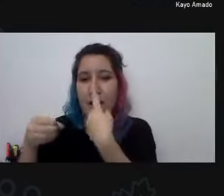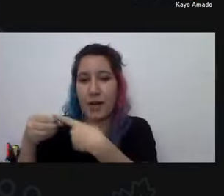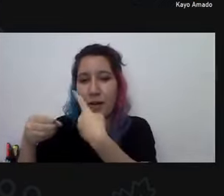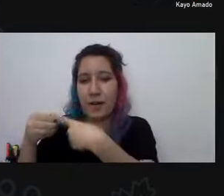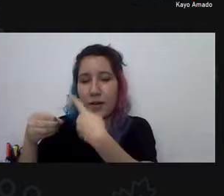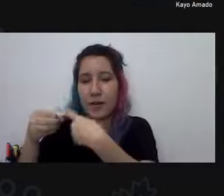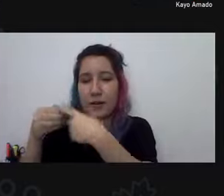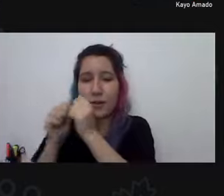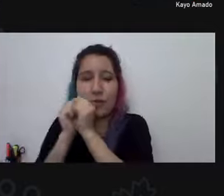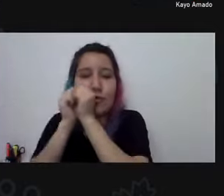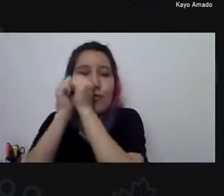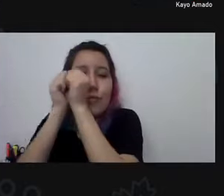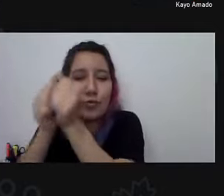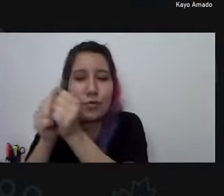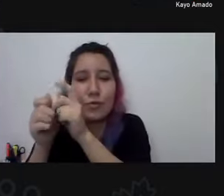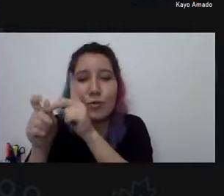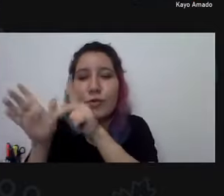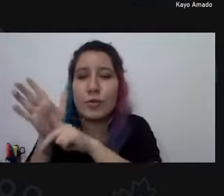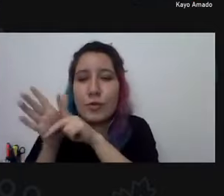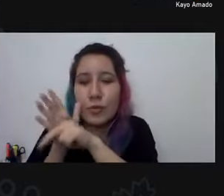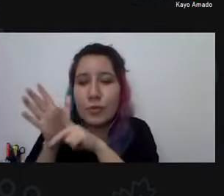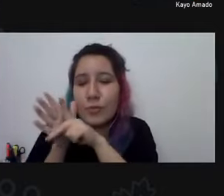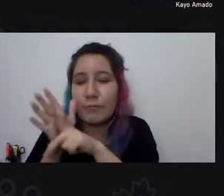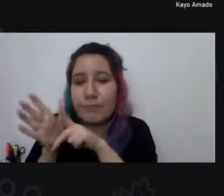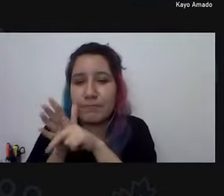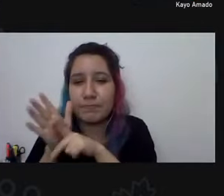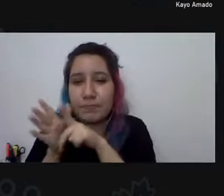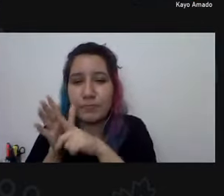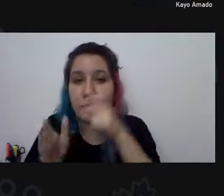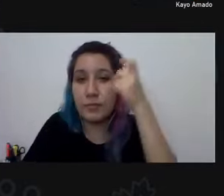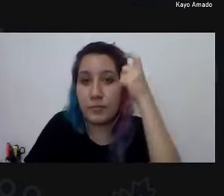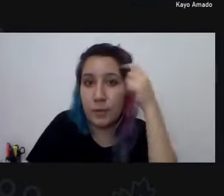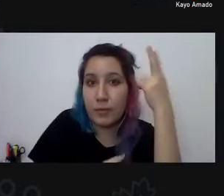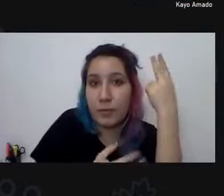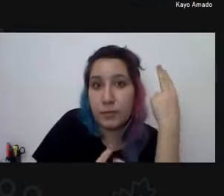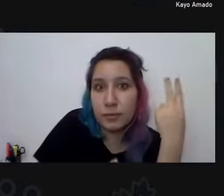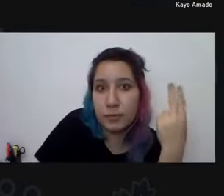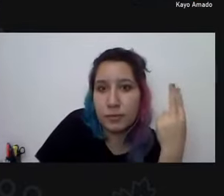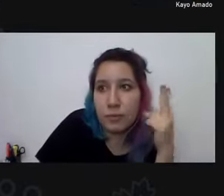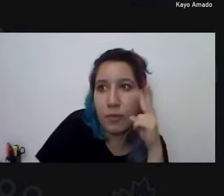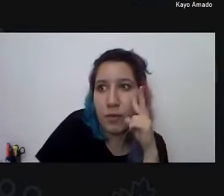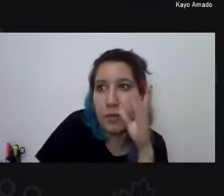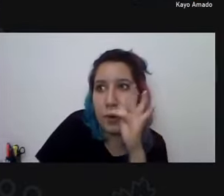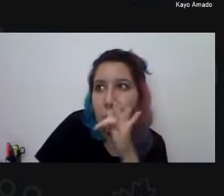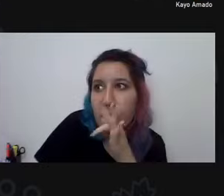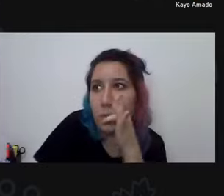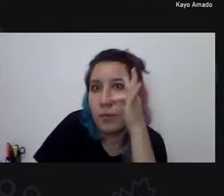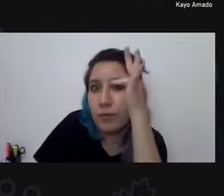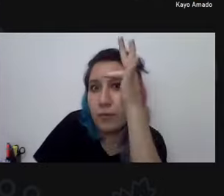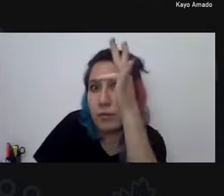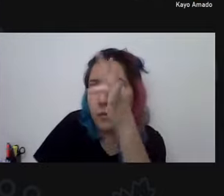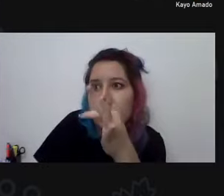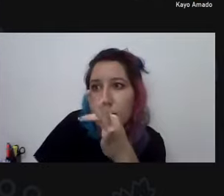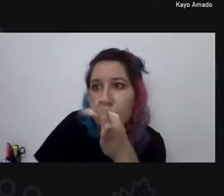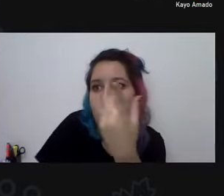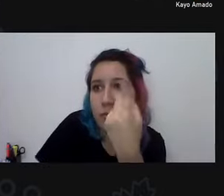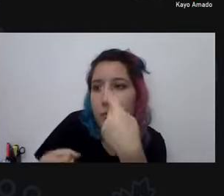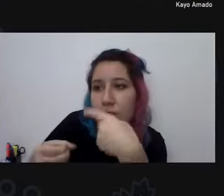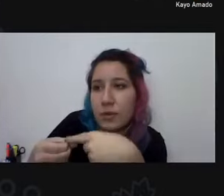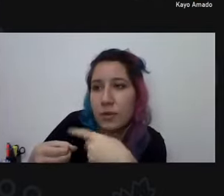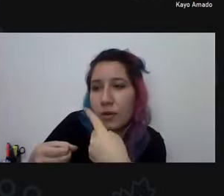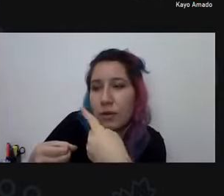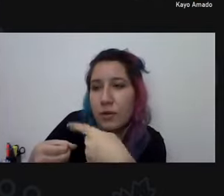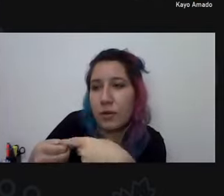mesmo projeto, na mesma ideia, na mesma sintonia, com esse olhar de futuro, um olhar para o futuro da cidade, um futuro